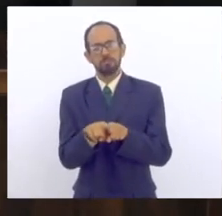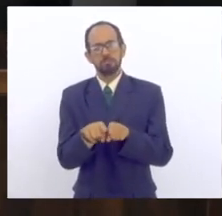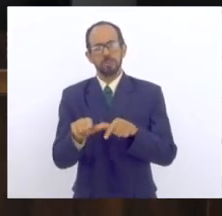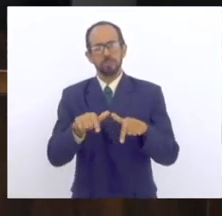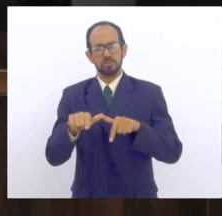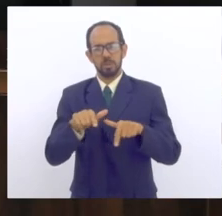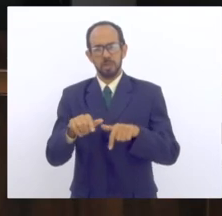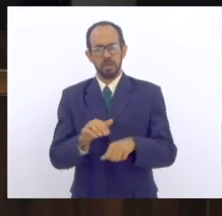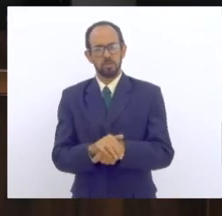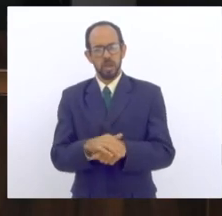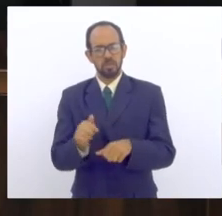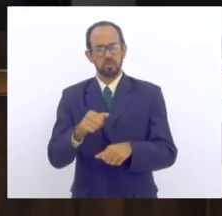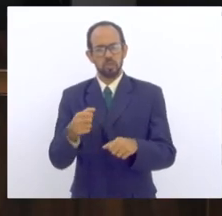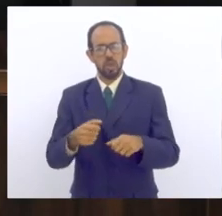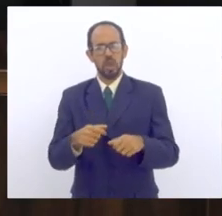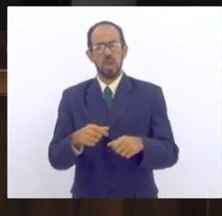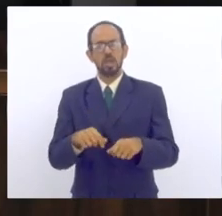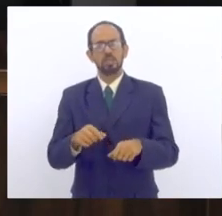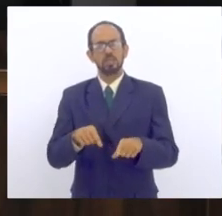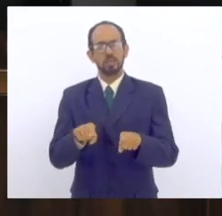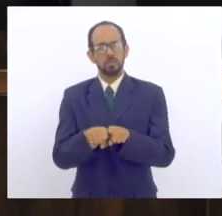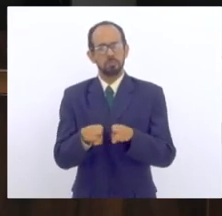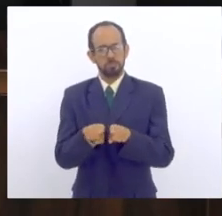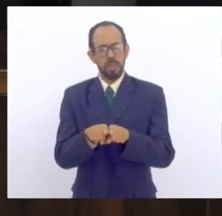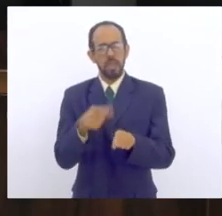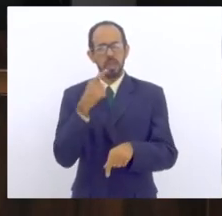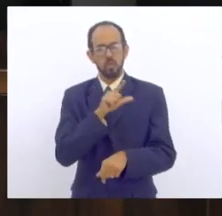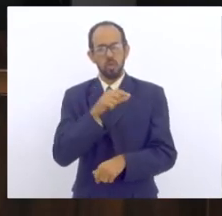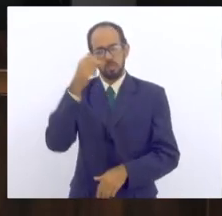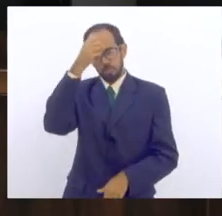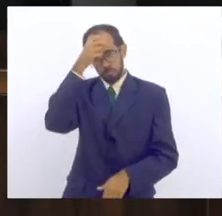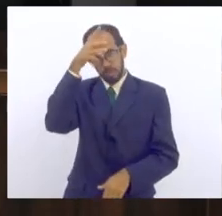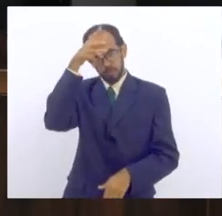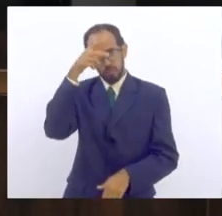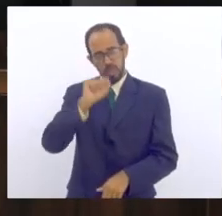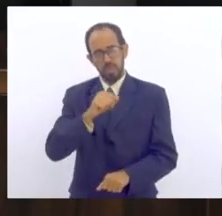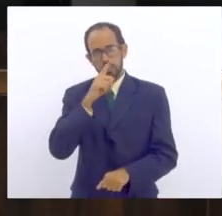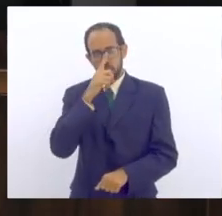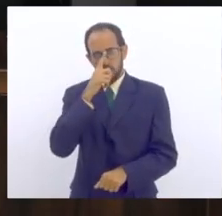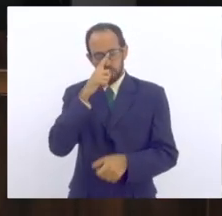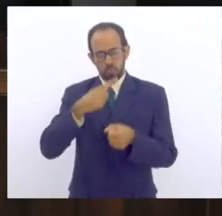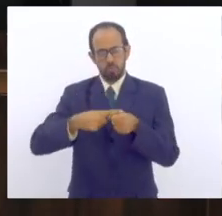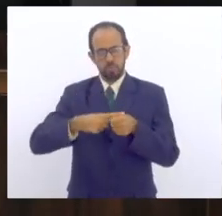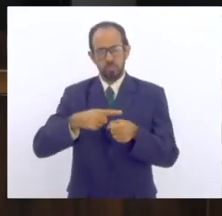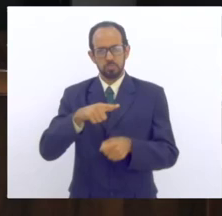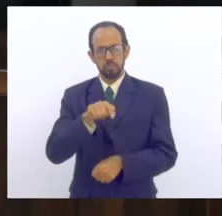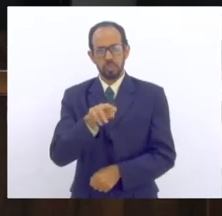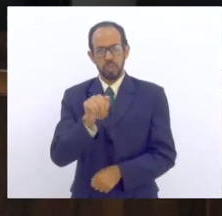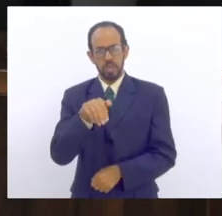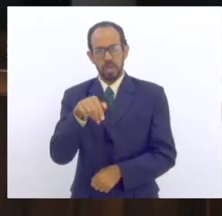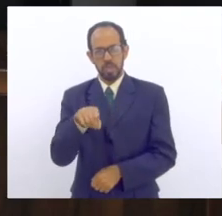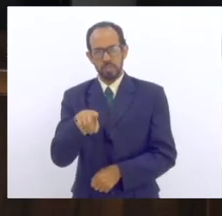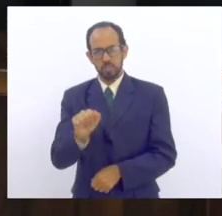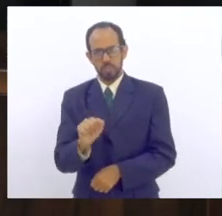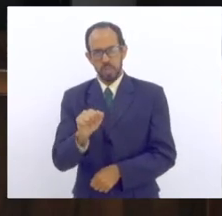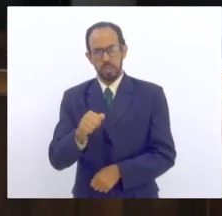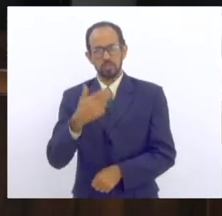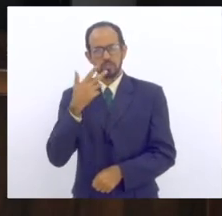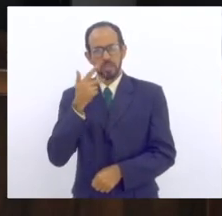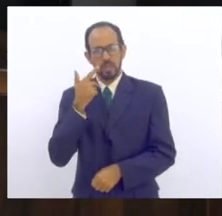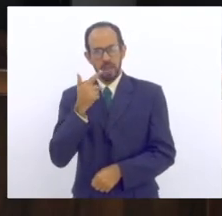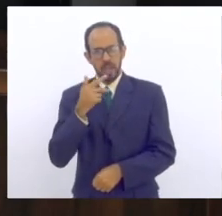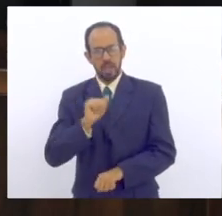pelo poder executivo foi eleito prefeito de sua terra natal município de granja no Ceará e aos 86 anos